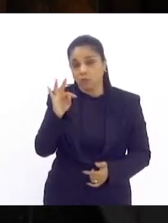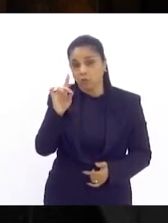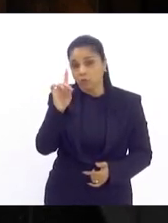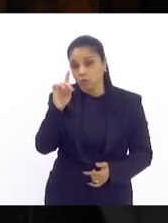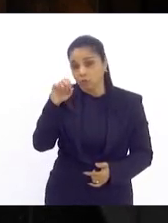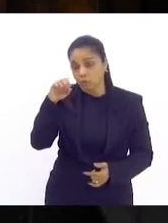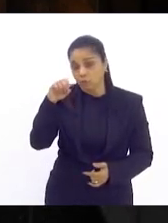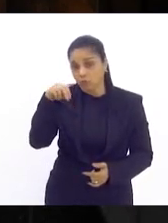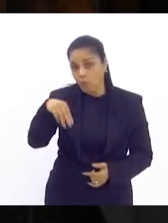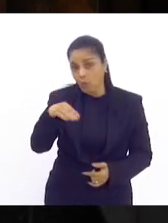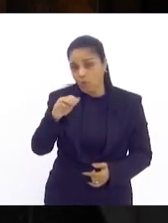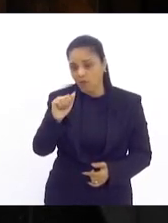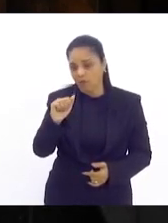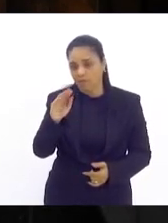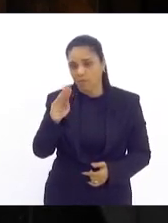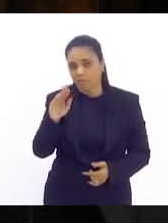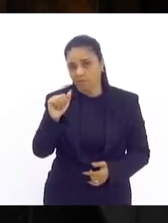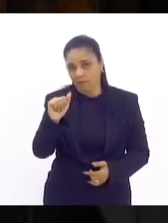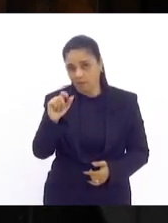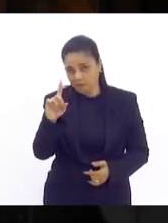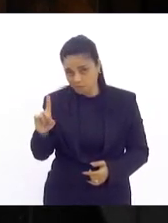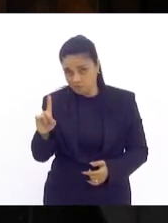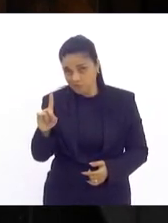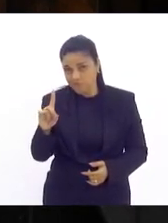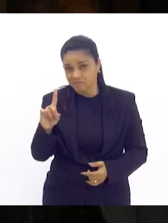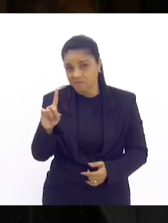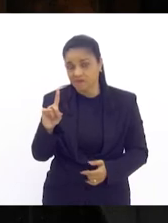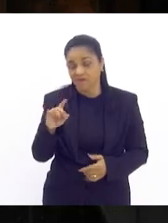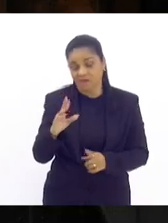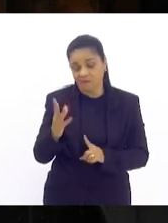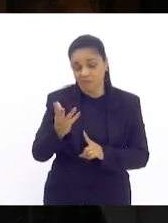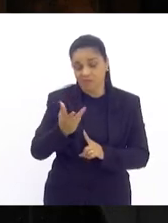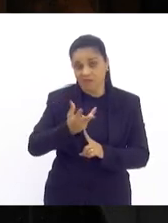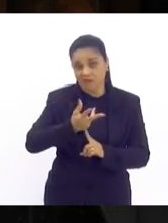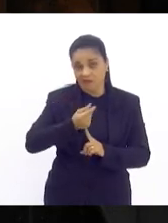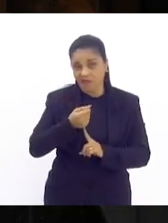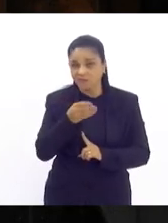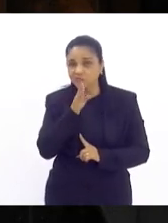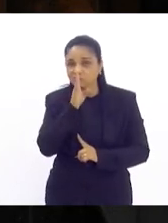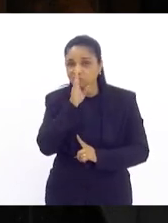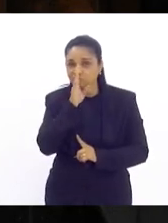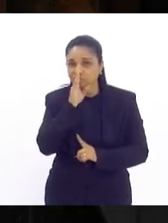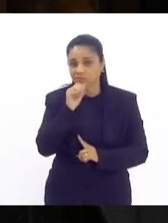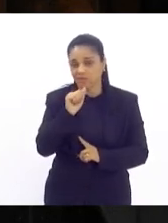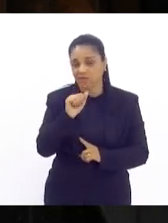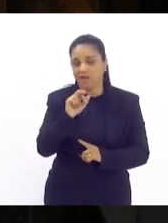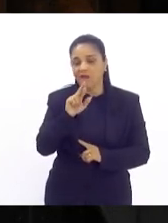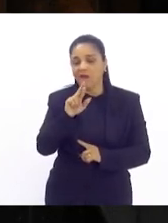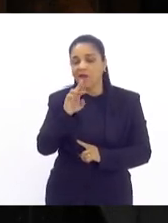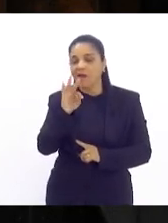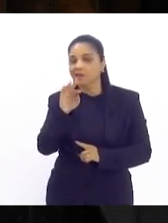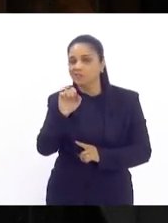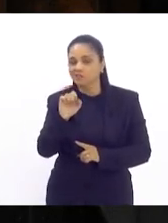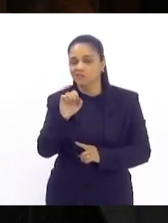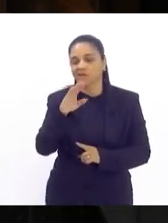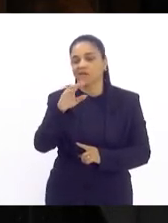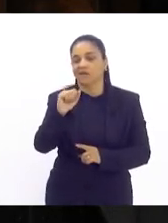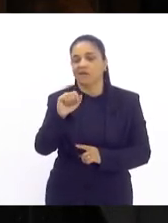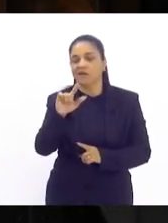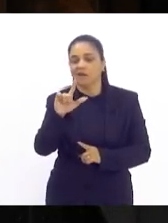de calar e muitas vezes o silêncio fala muito mais